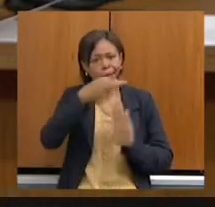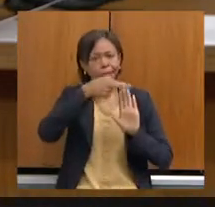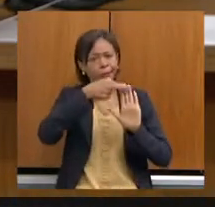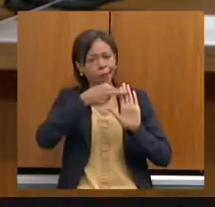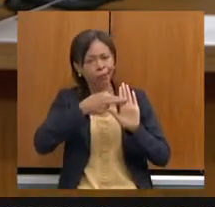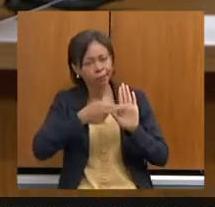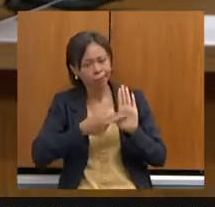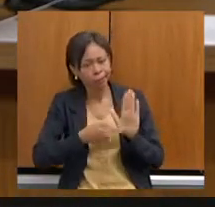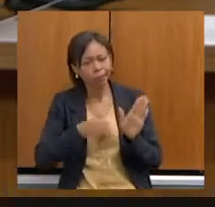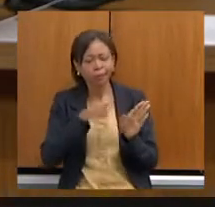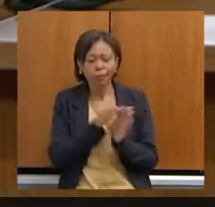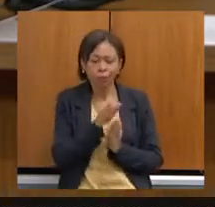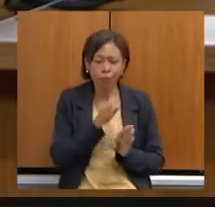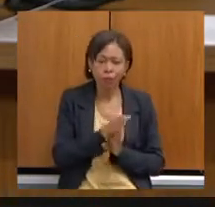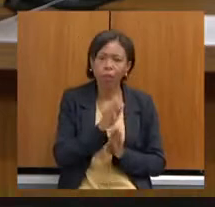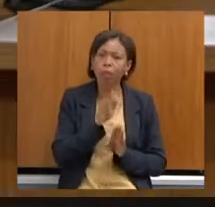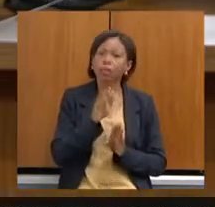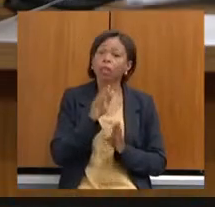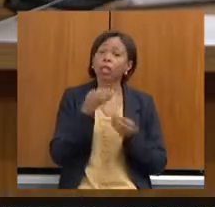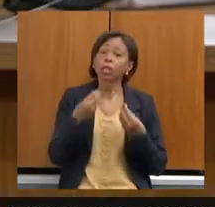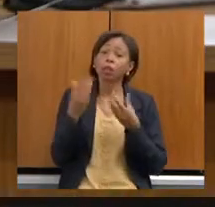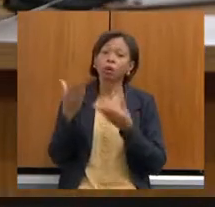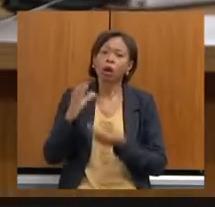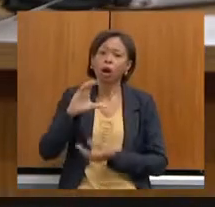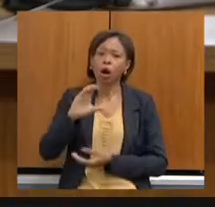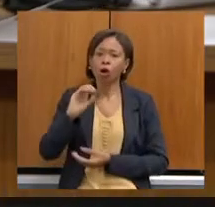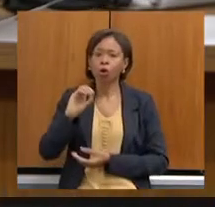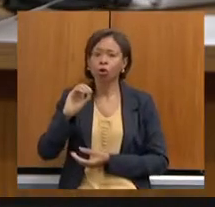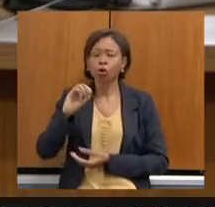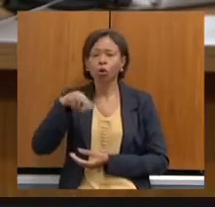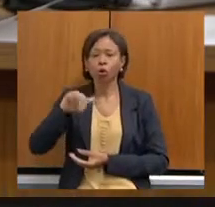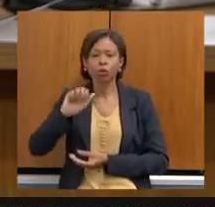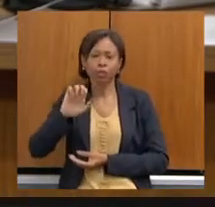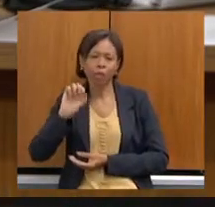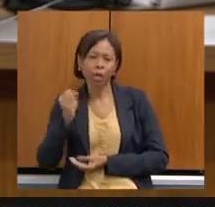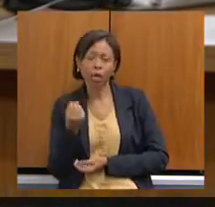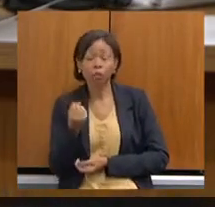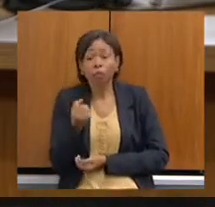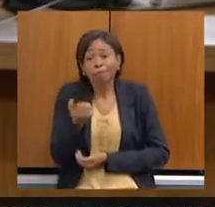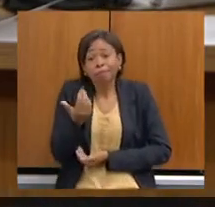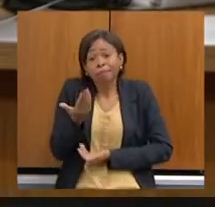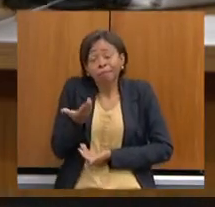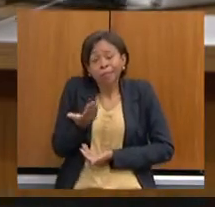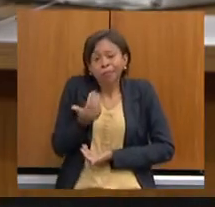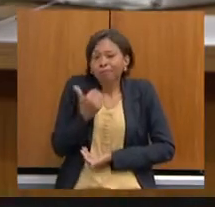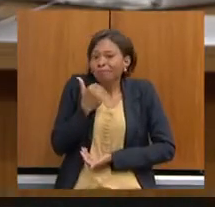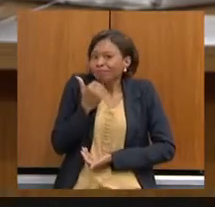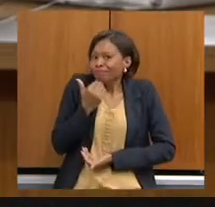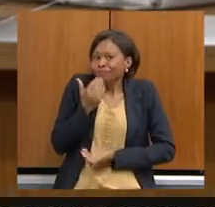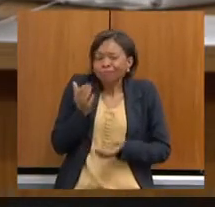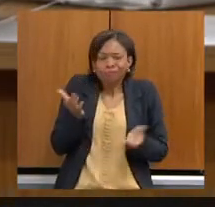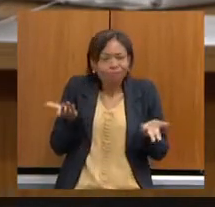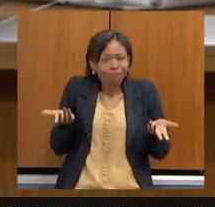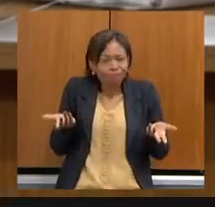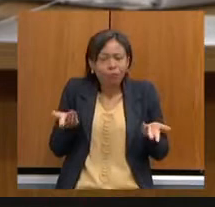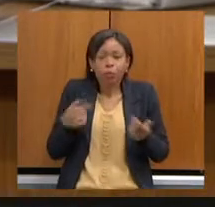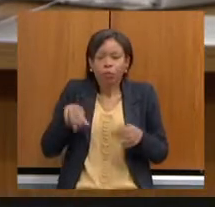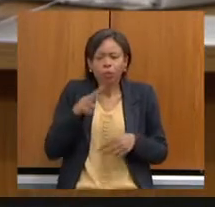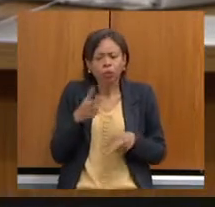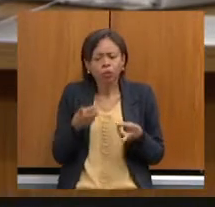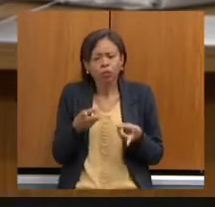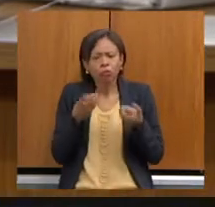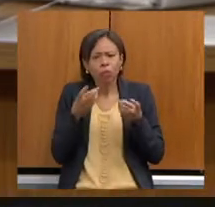na Secretaria de Saúde caminhou exclusivo ao Conar mas sem sucesso o que nós observamos que é